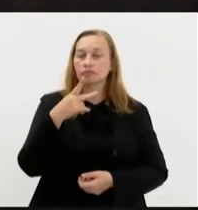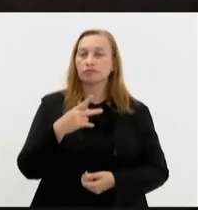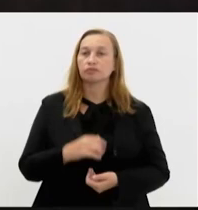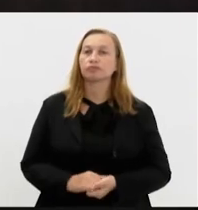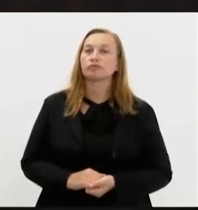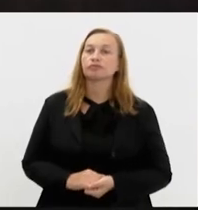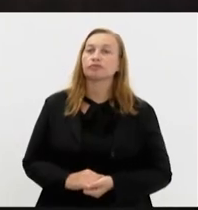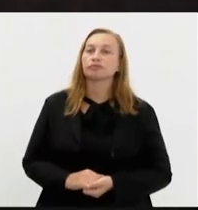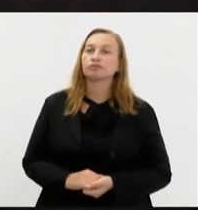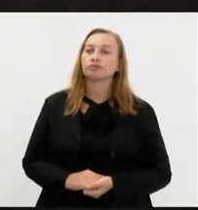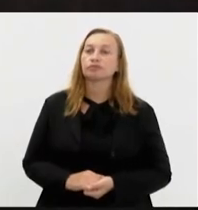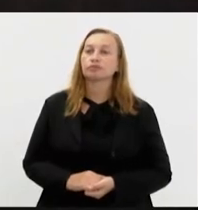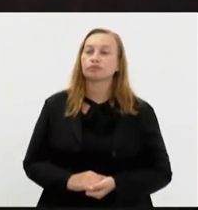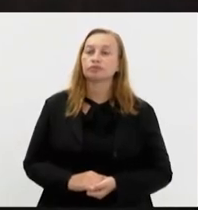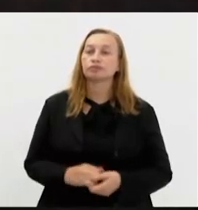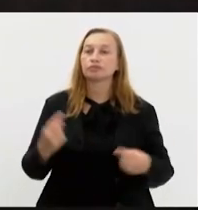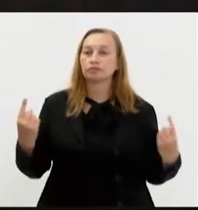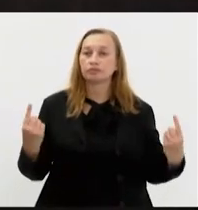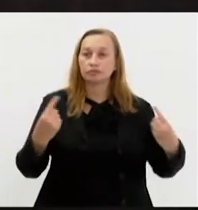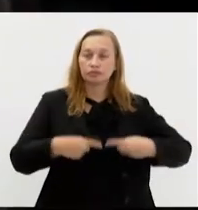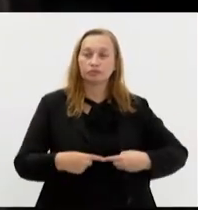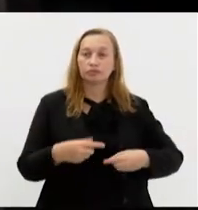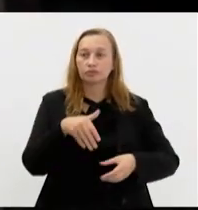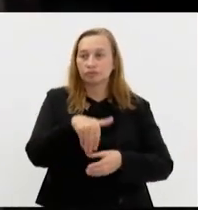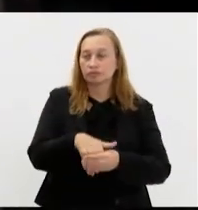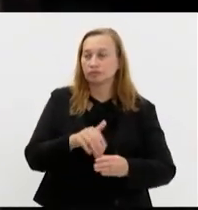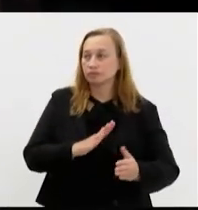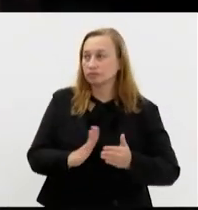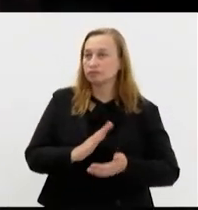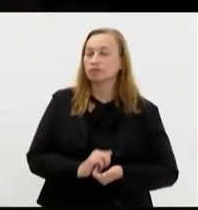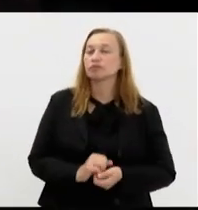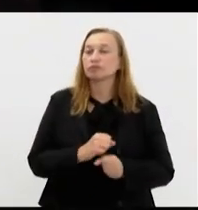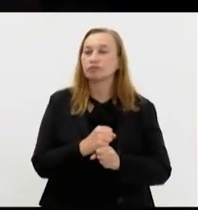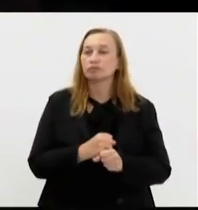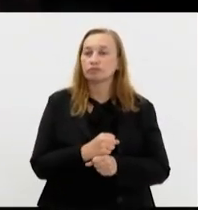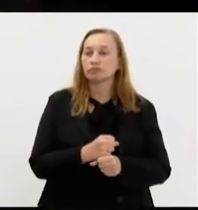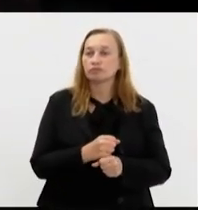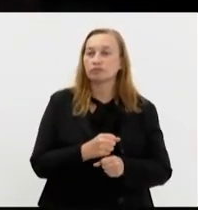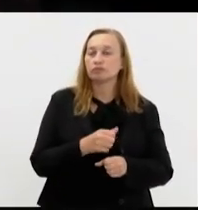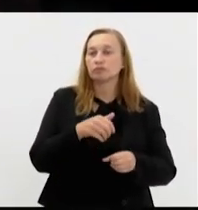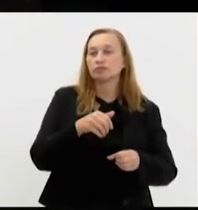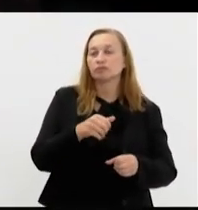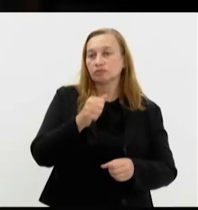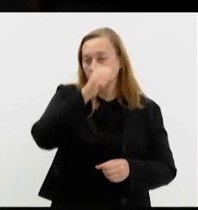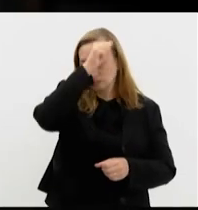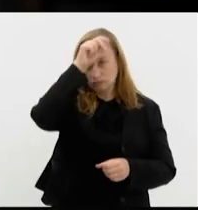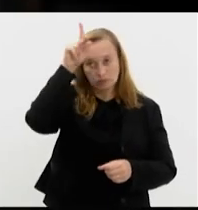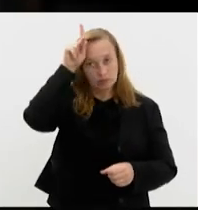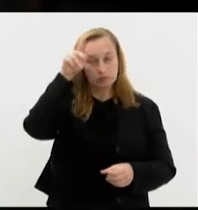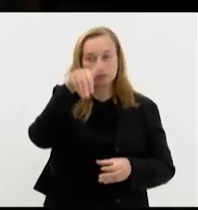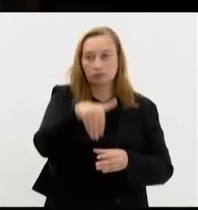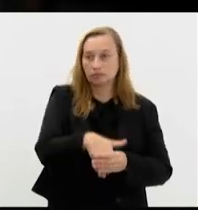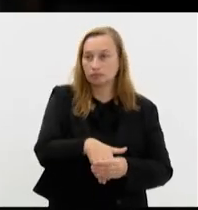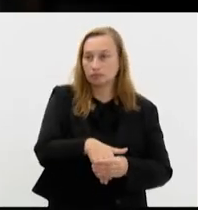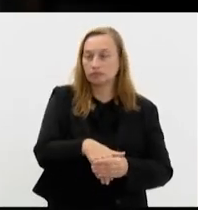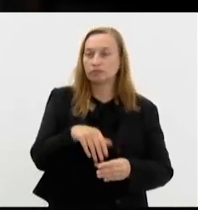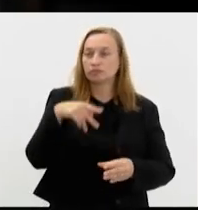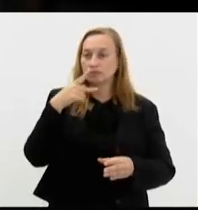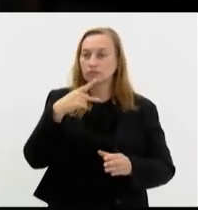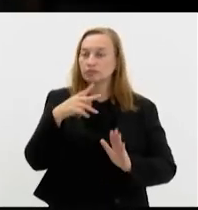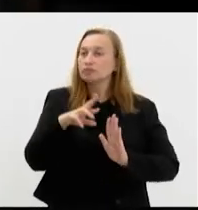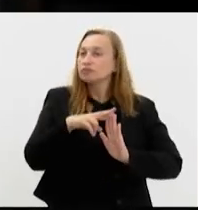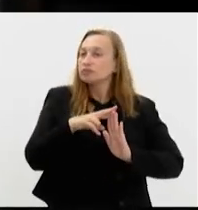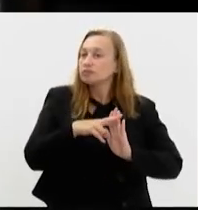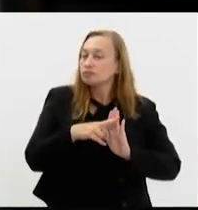esas em que há disputa elital então no ano de eleições municipais nós estamos falando de restrições